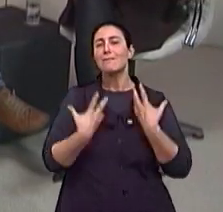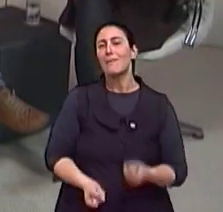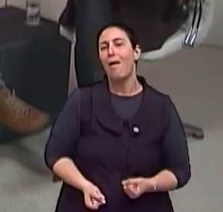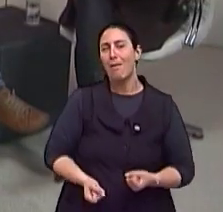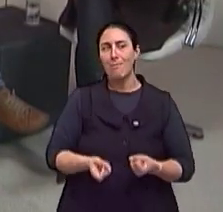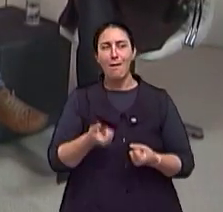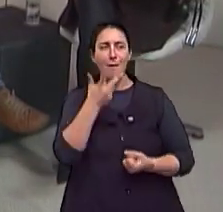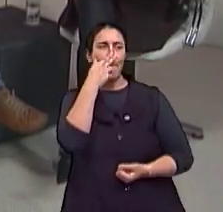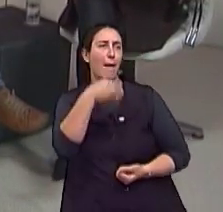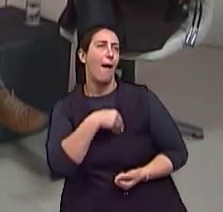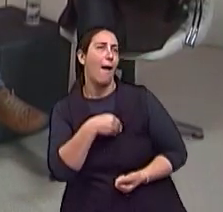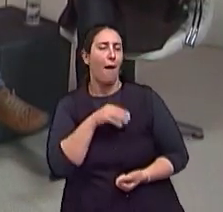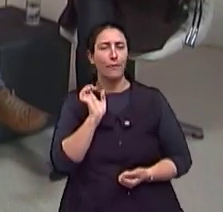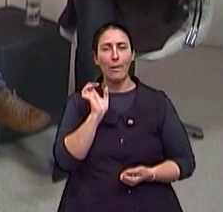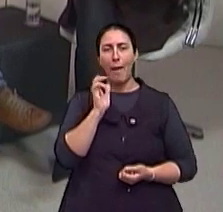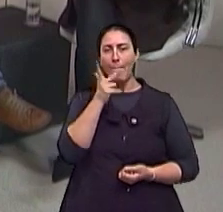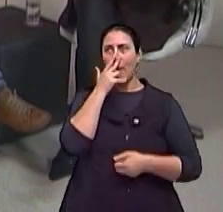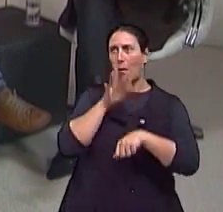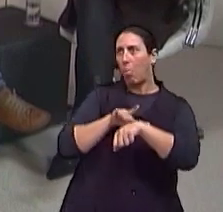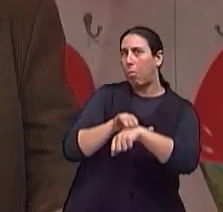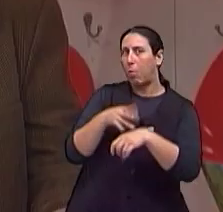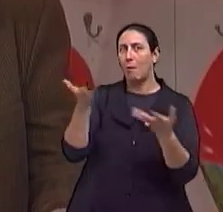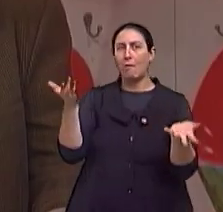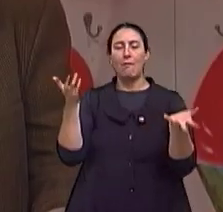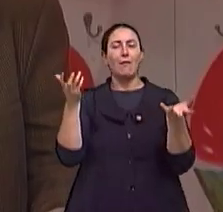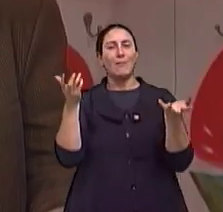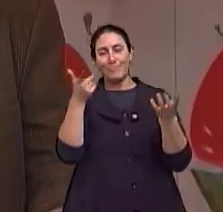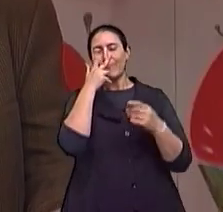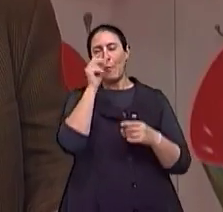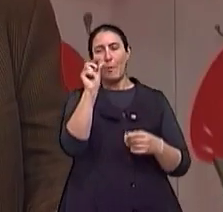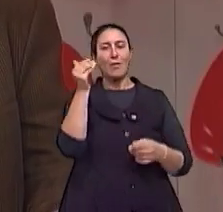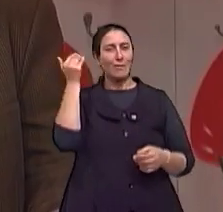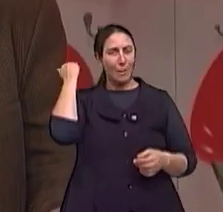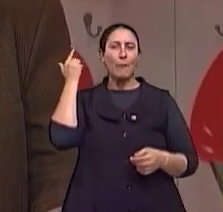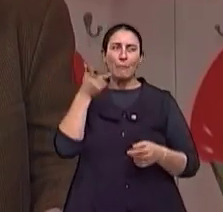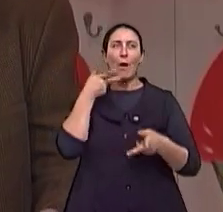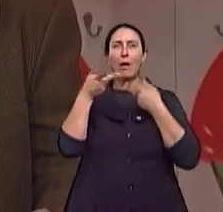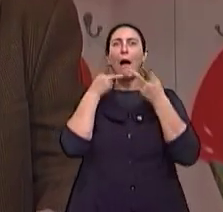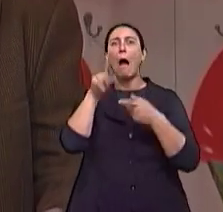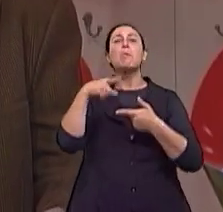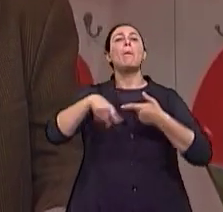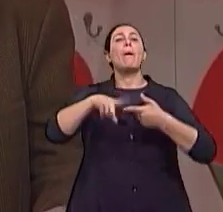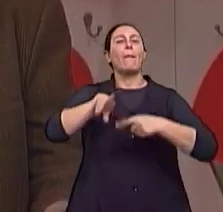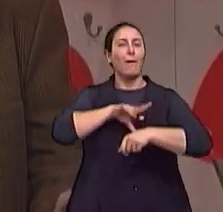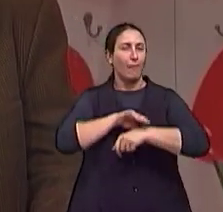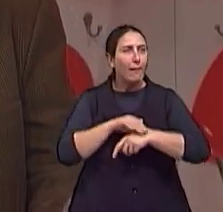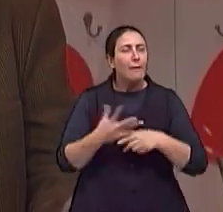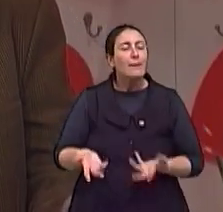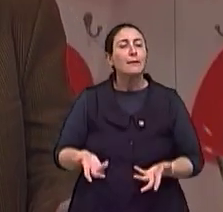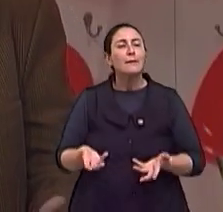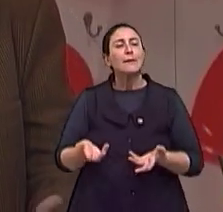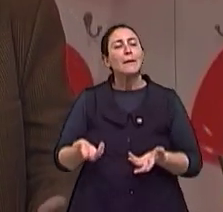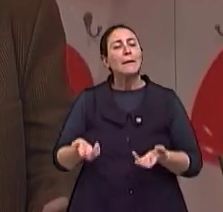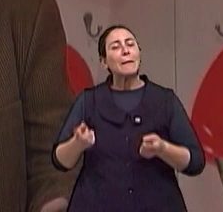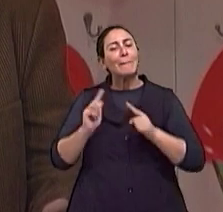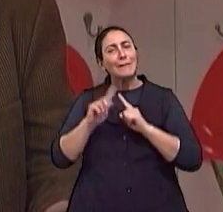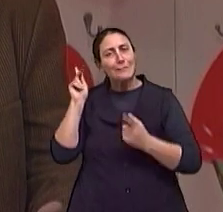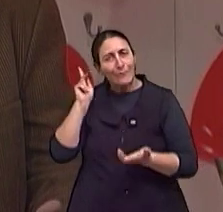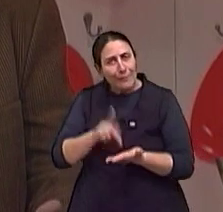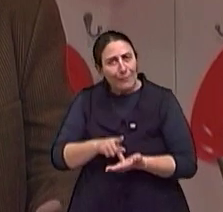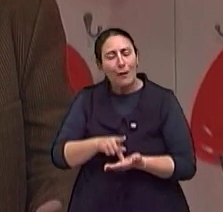algo pecaminoso, algo patológico, exato, como foi até pouco tempo até atrás pouco considerado. Tempo. Até pouco, né, tempo, é. Então, nesse